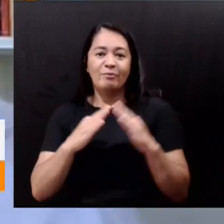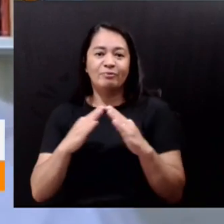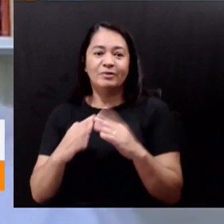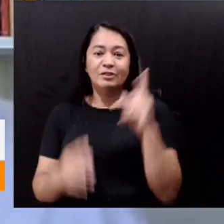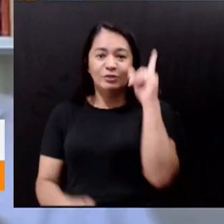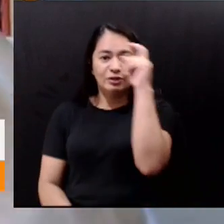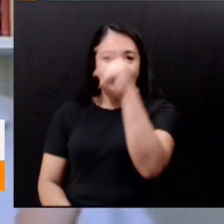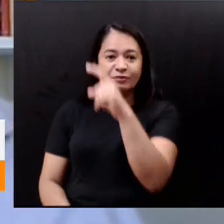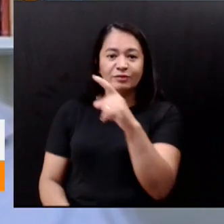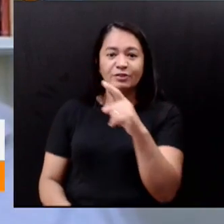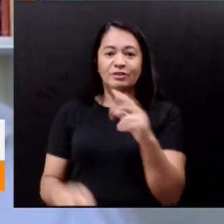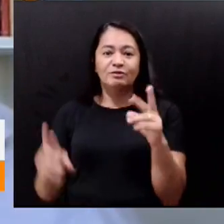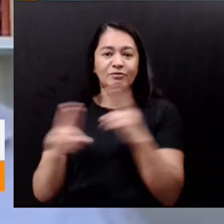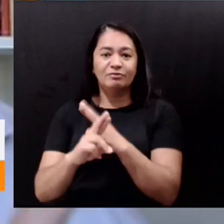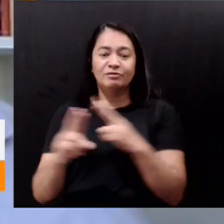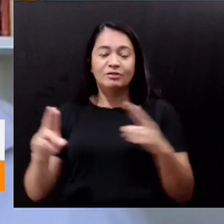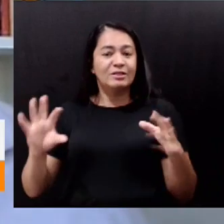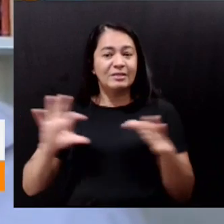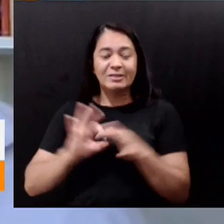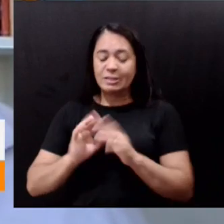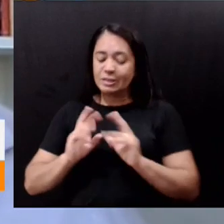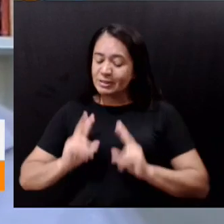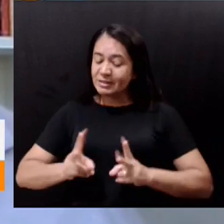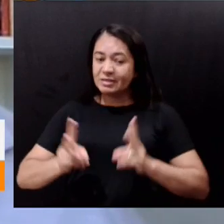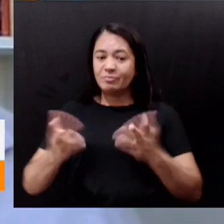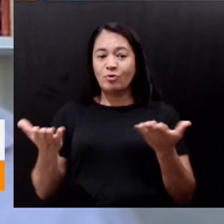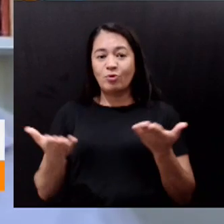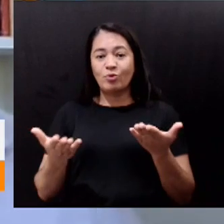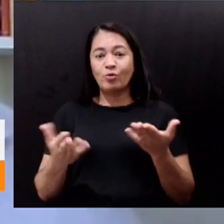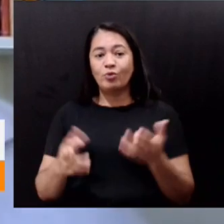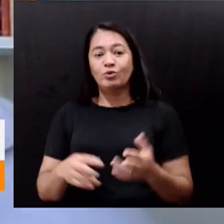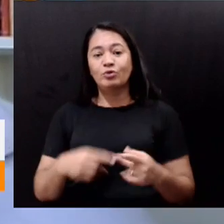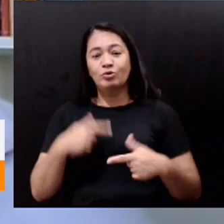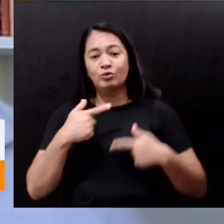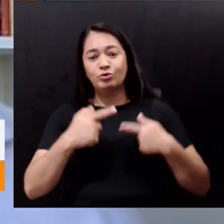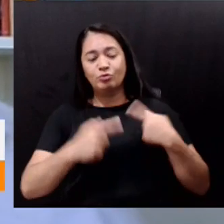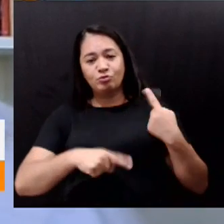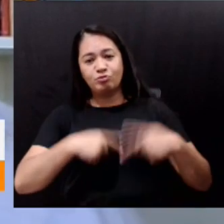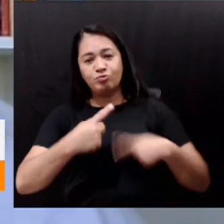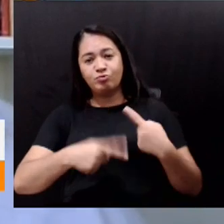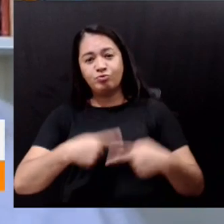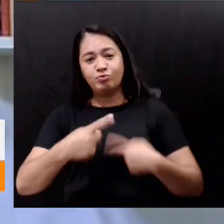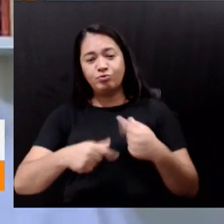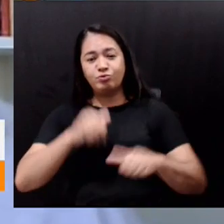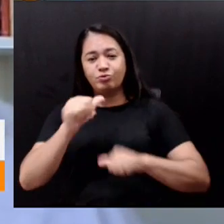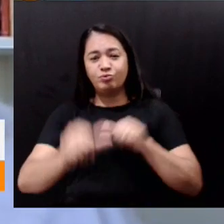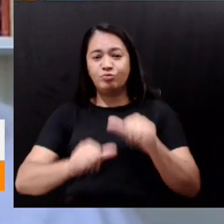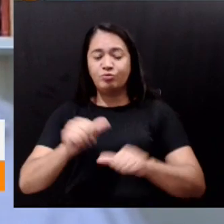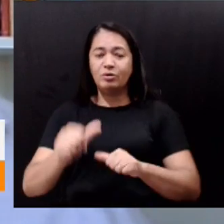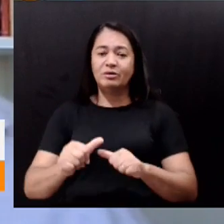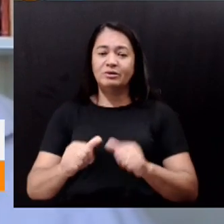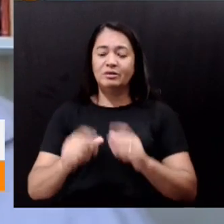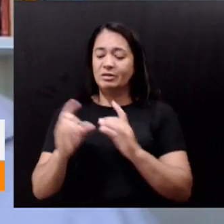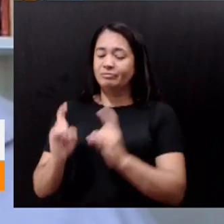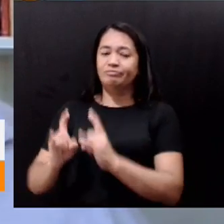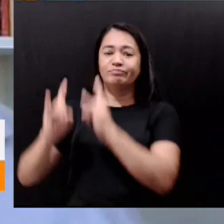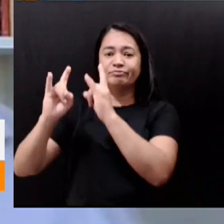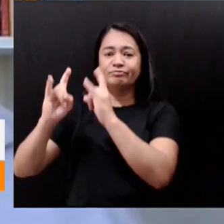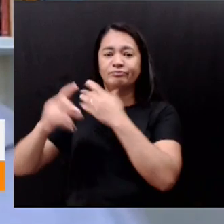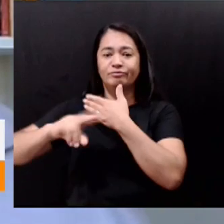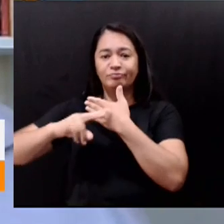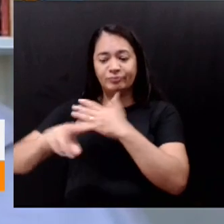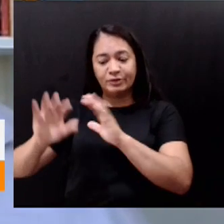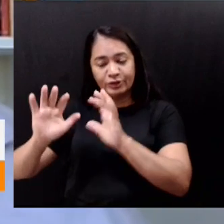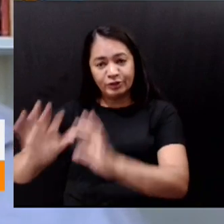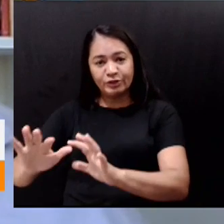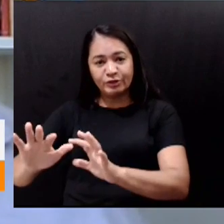estabelecer conexões. Hoje já não. Essa rotatividade é muito alta. Os condomínios refletem muito isso também. Então, são dois pontos